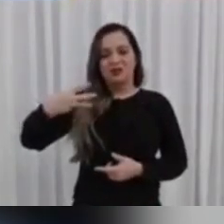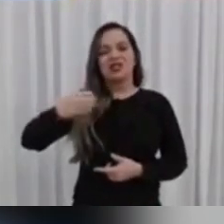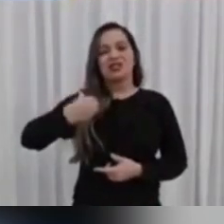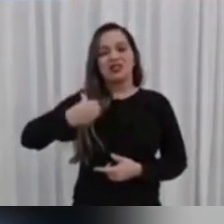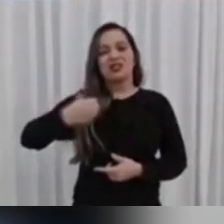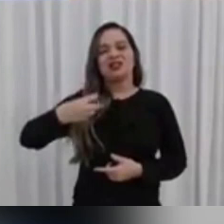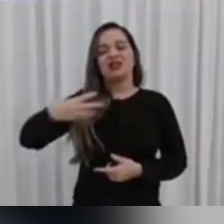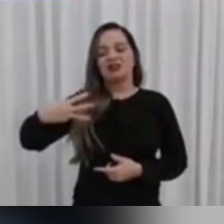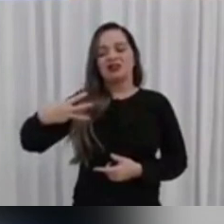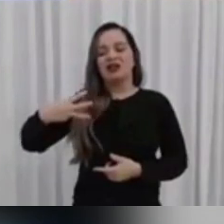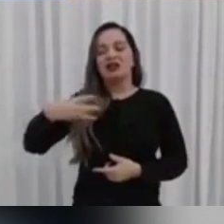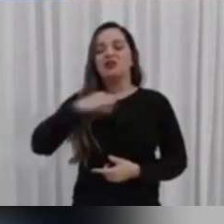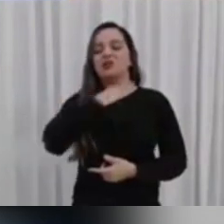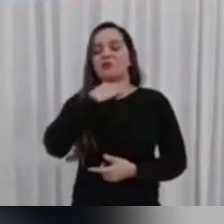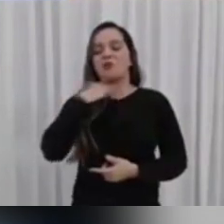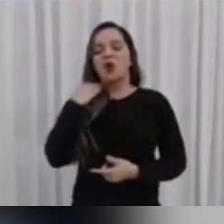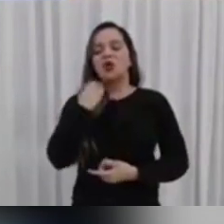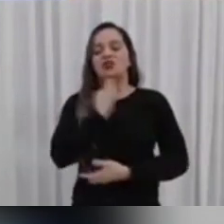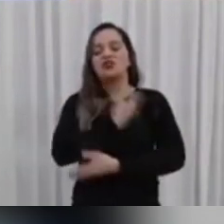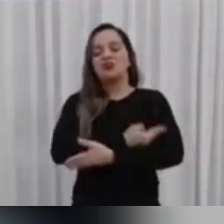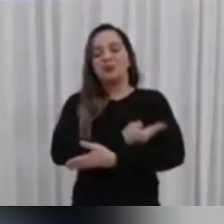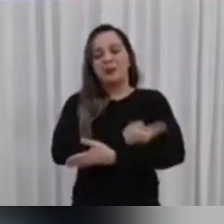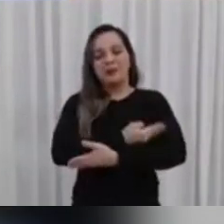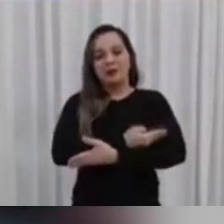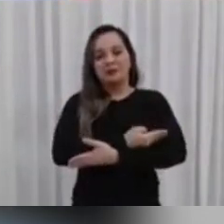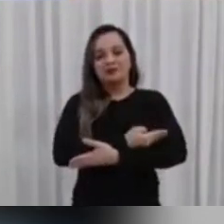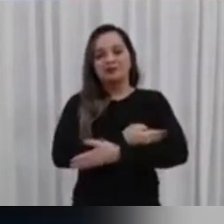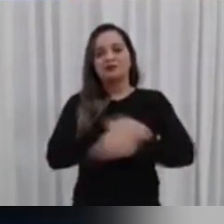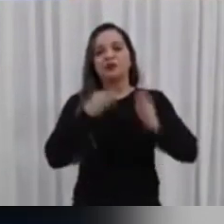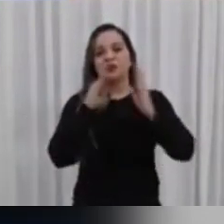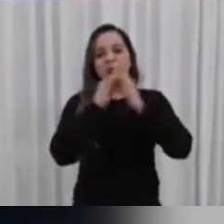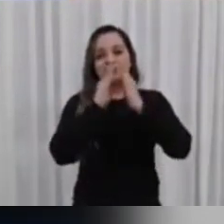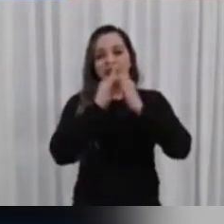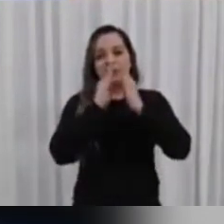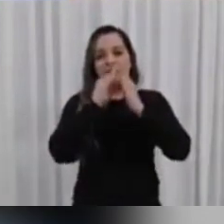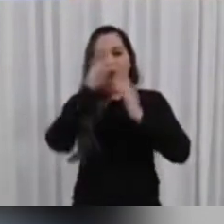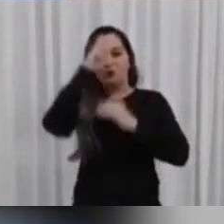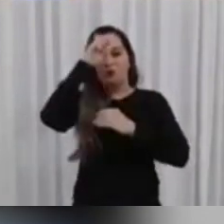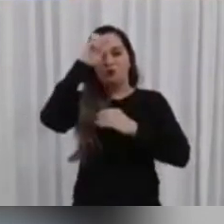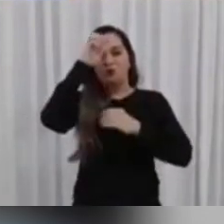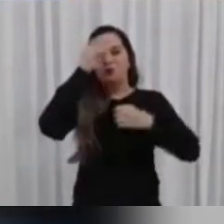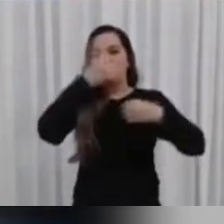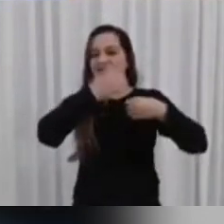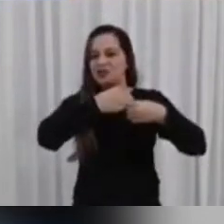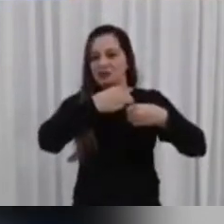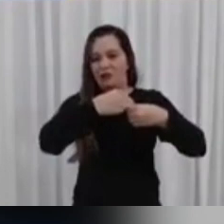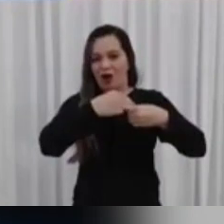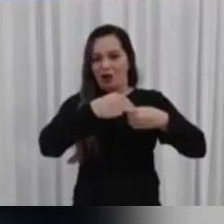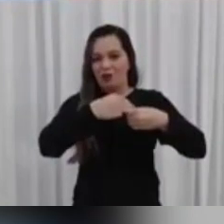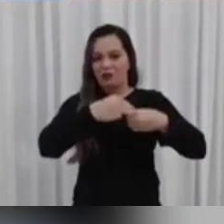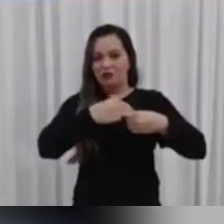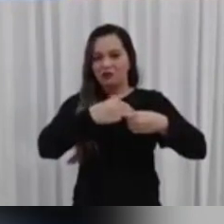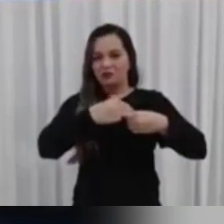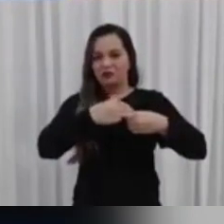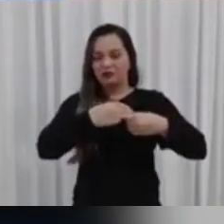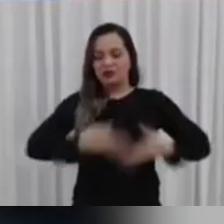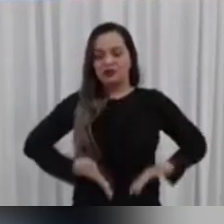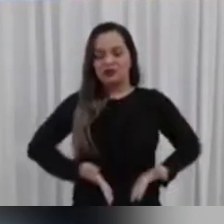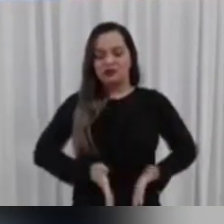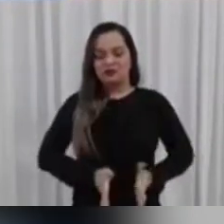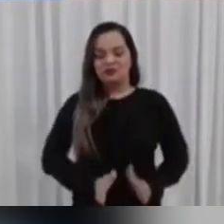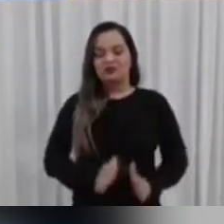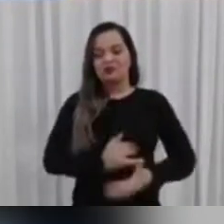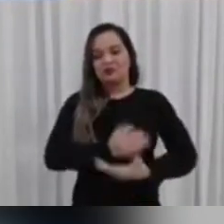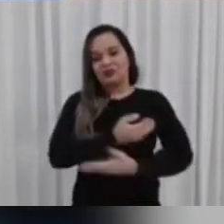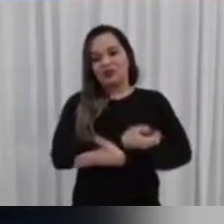63 mortes de bebês no hospital municipal, de natimortos e de recém-nascido. Só aí